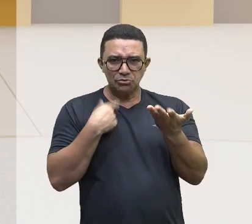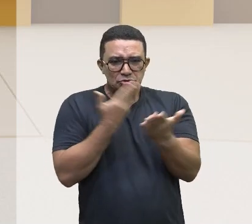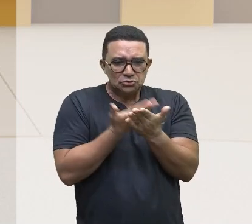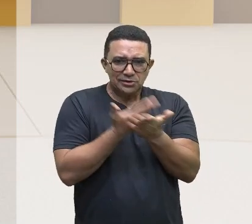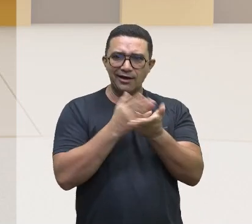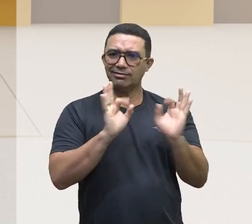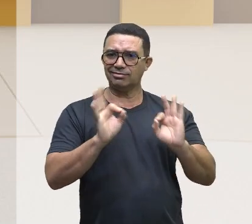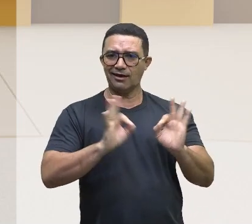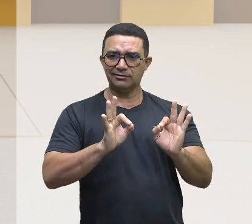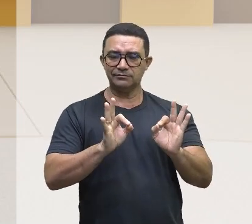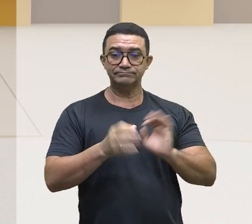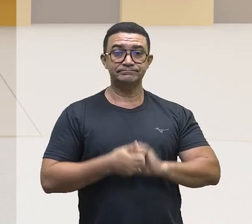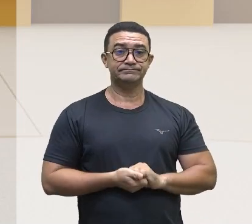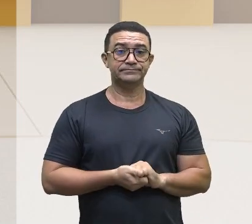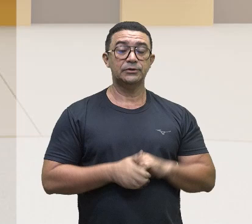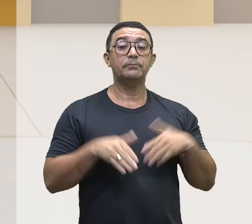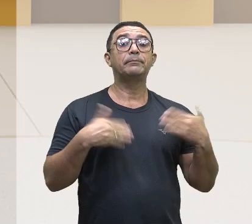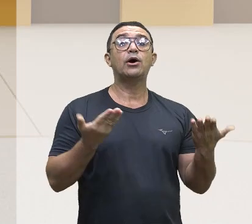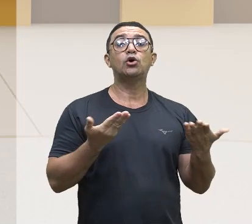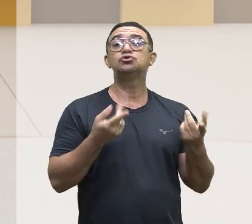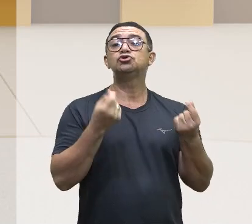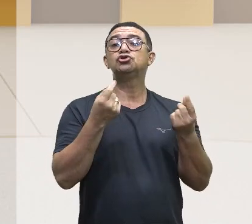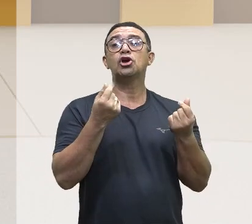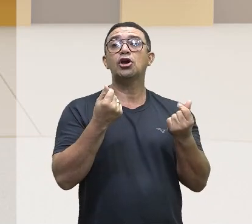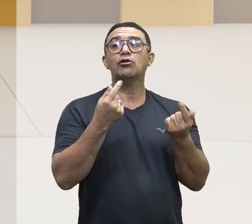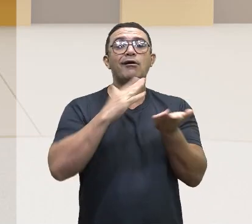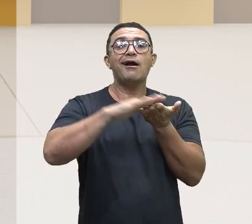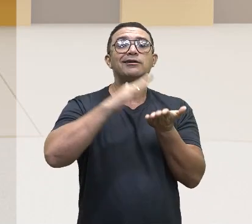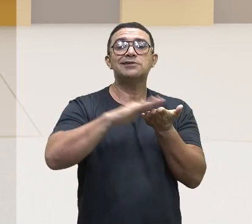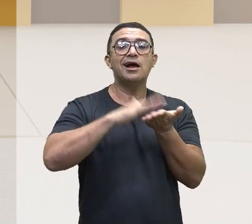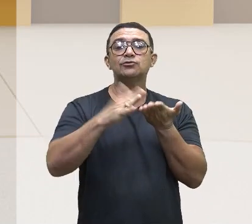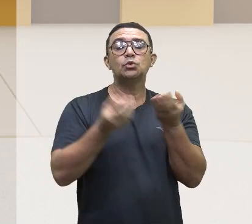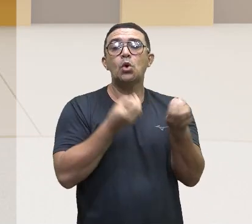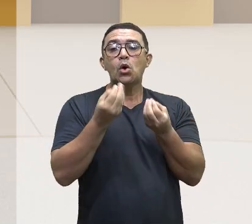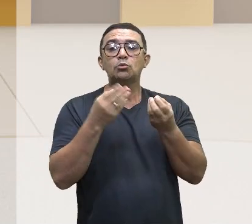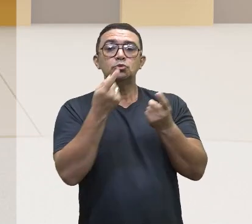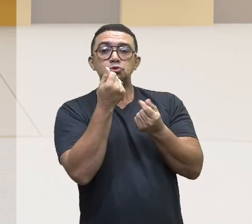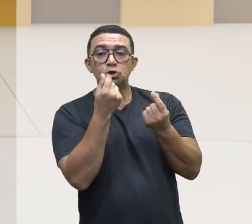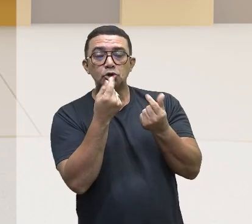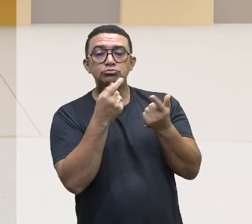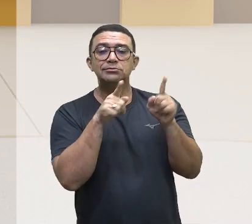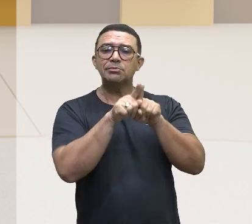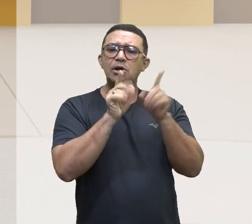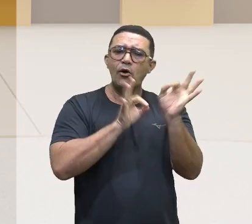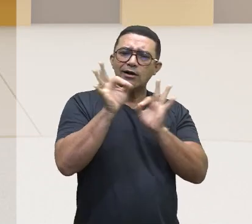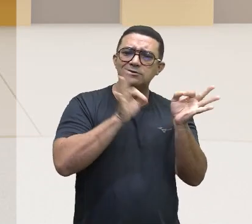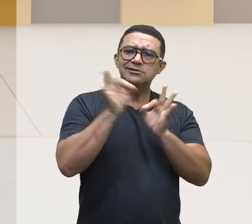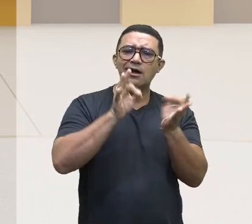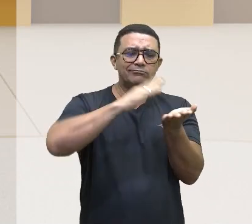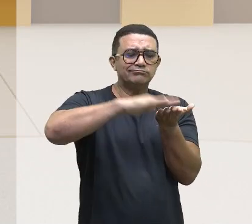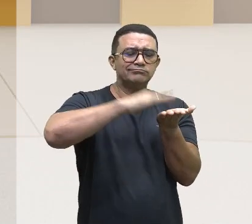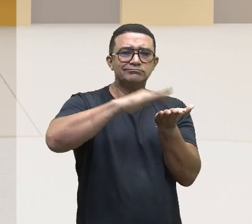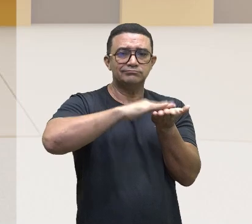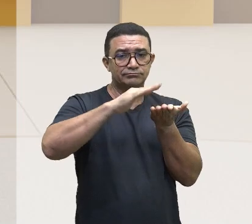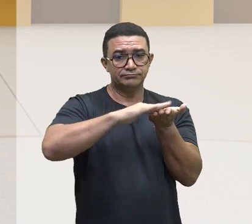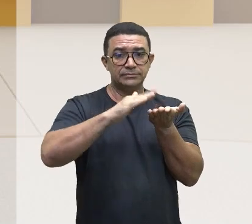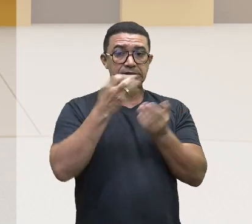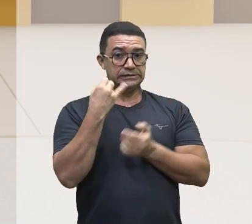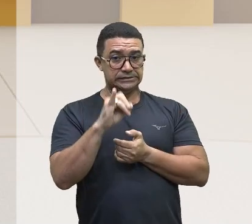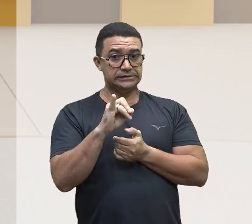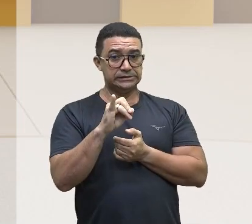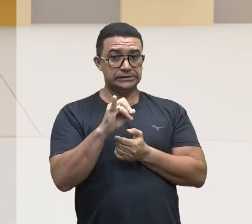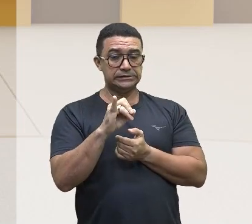estudar para onde que vai o dinheiro, como esse dinheiro vai ser gasto, como organizar esses gastos e também se eles